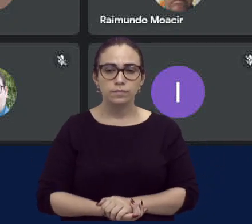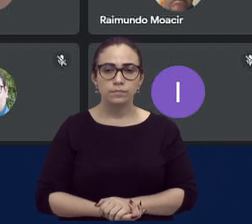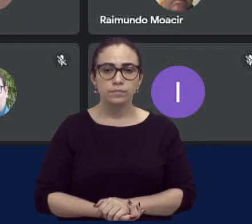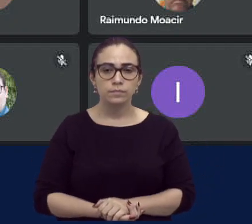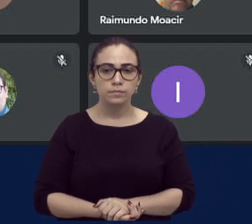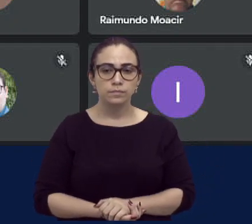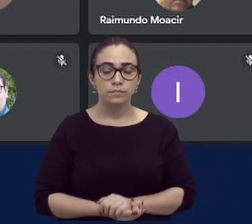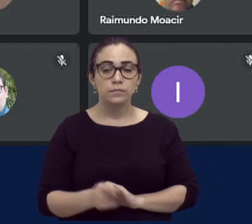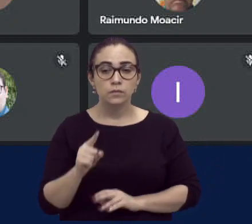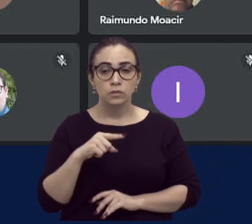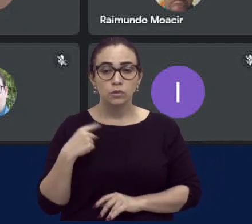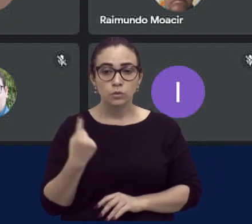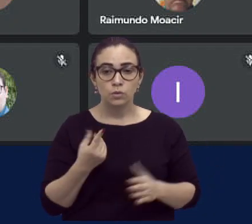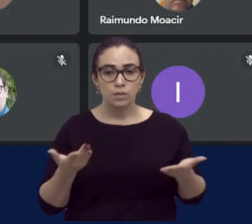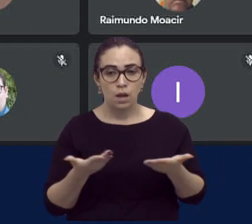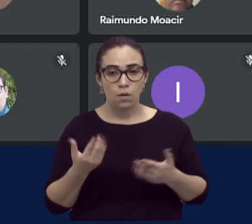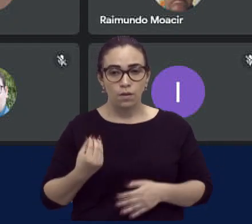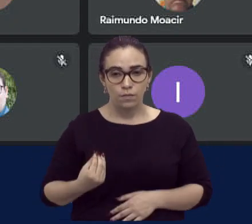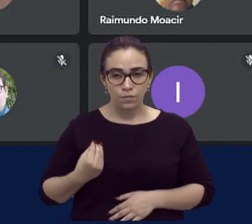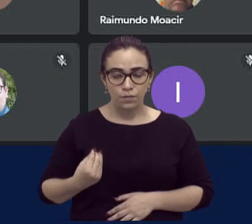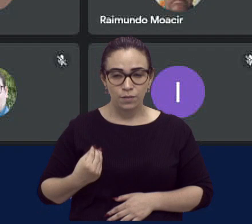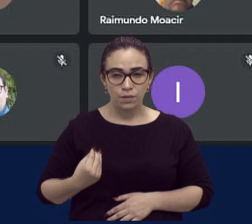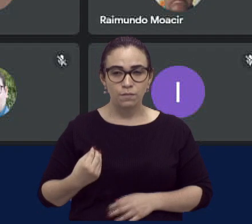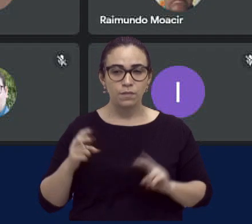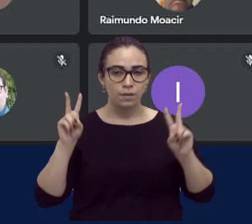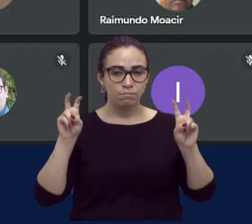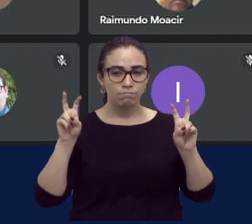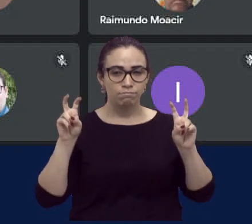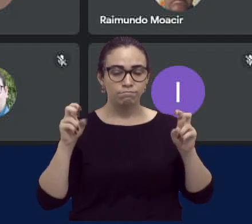Nós estamos vivendo, como eu já disse no início,